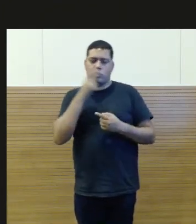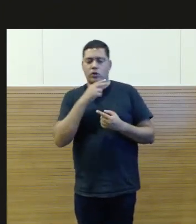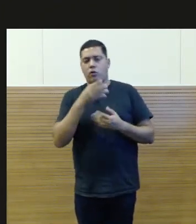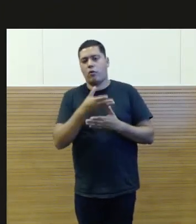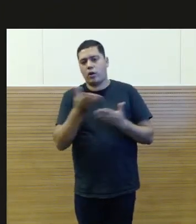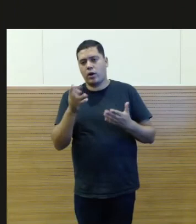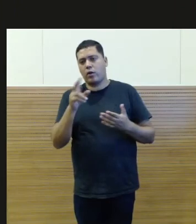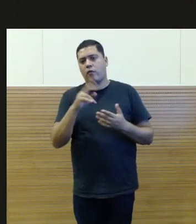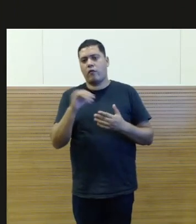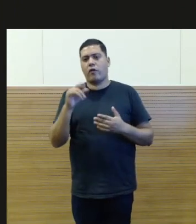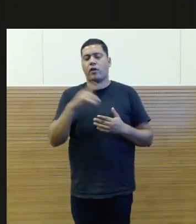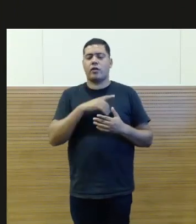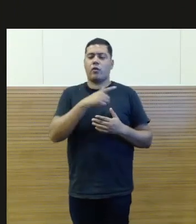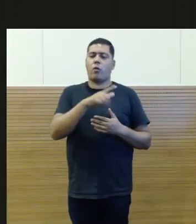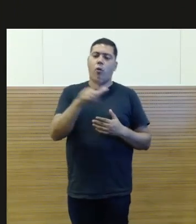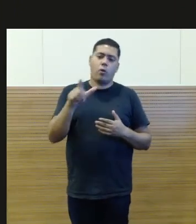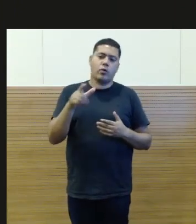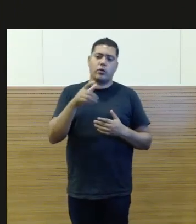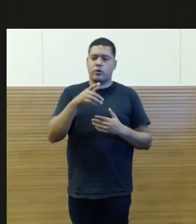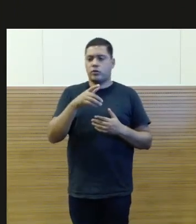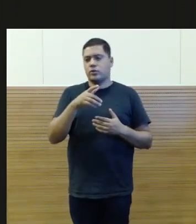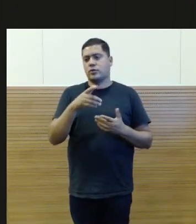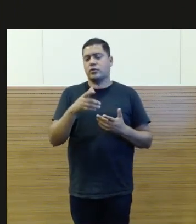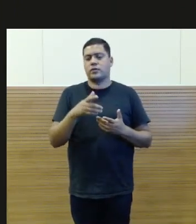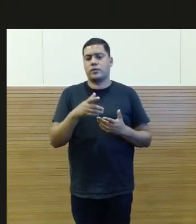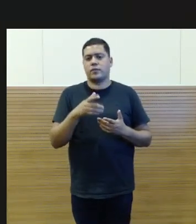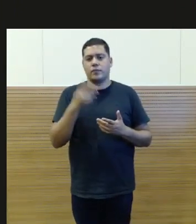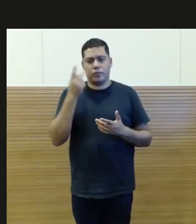vão buscar outros atores para